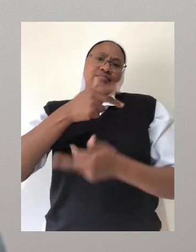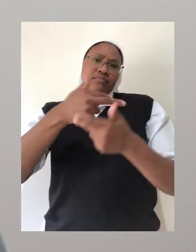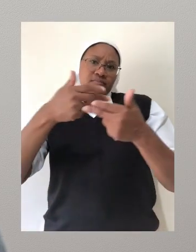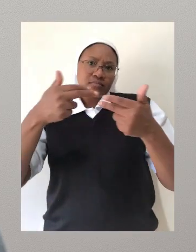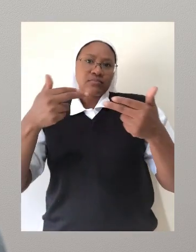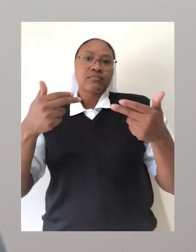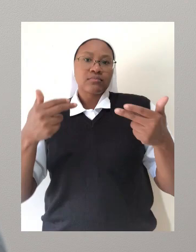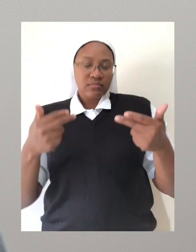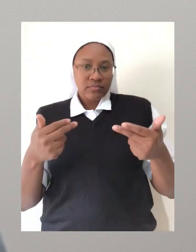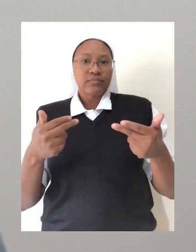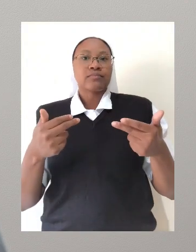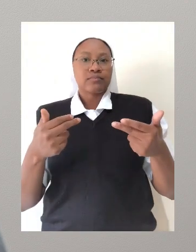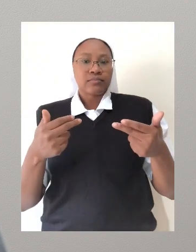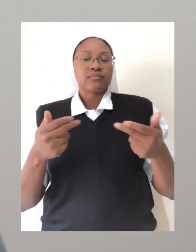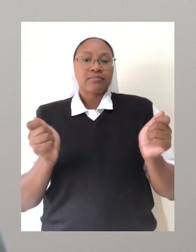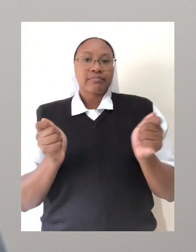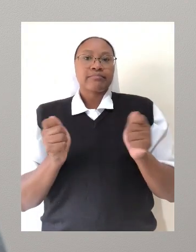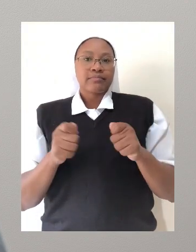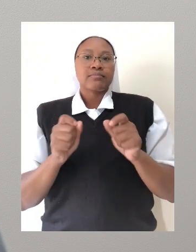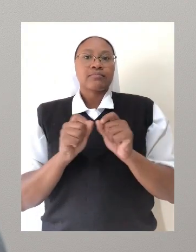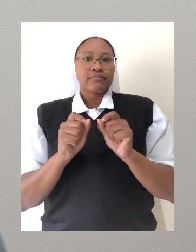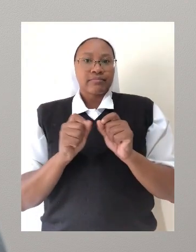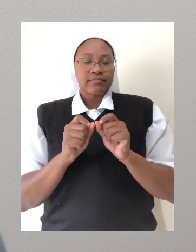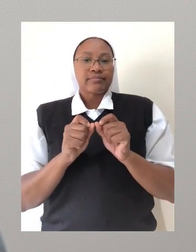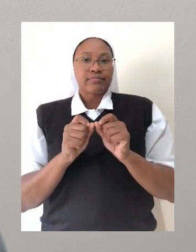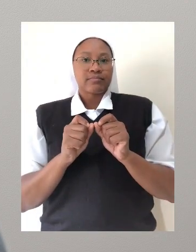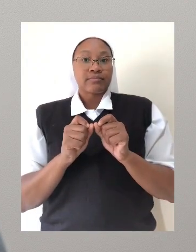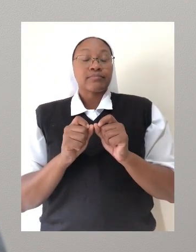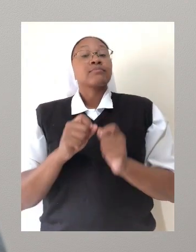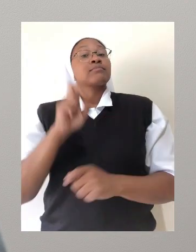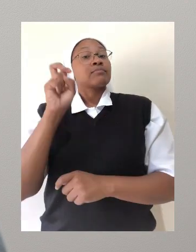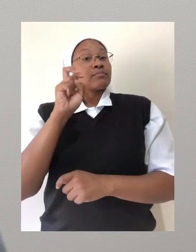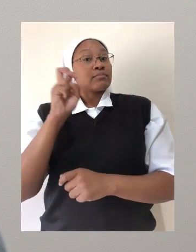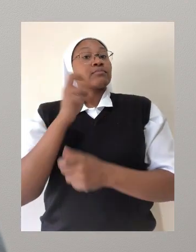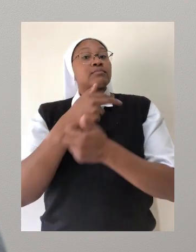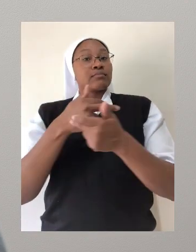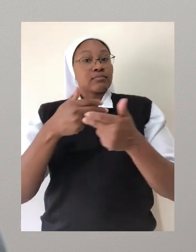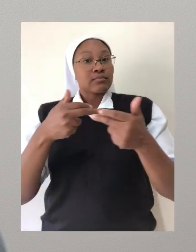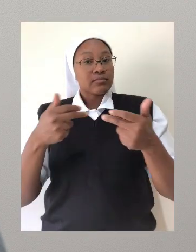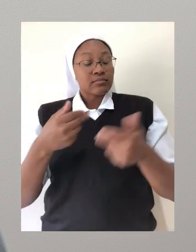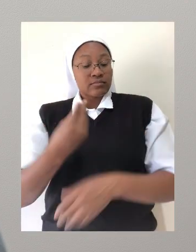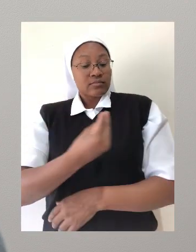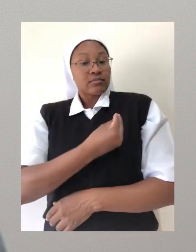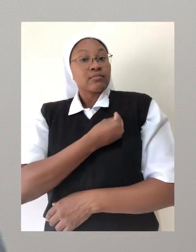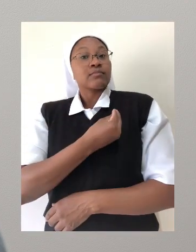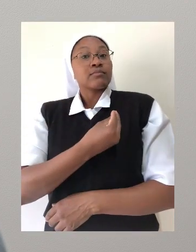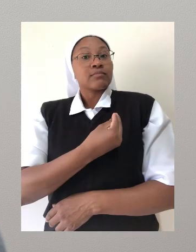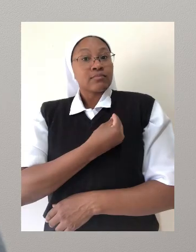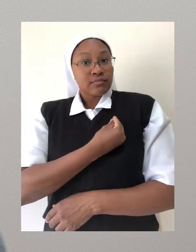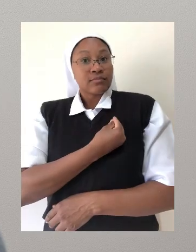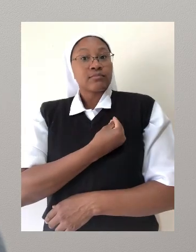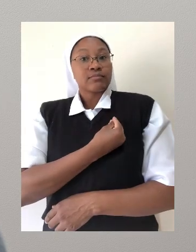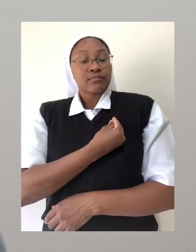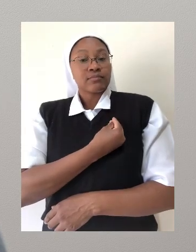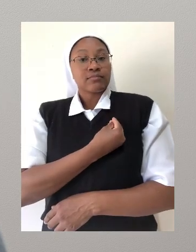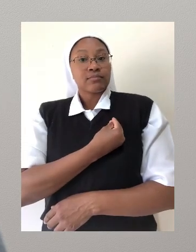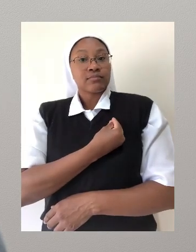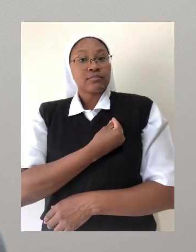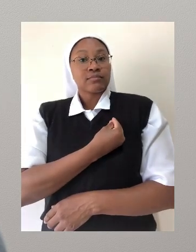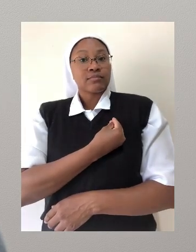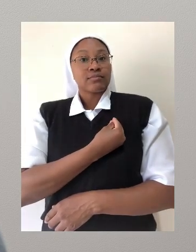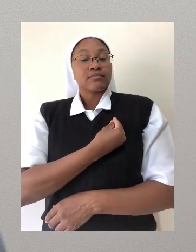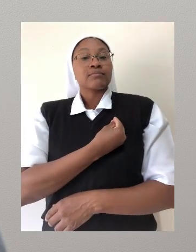assim infinitamente são tantas as possibilidades. O quinto ponto é a vivência, eu disse